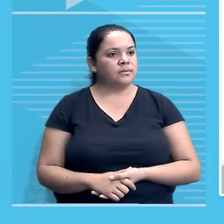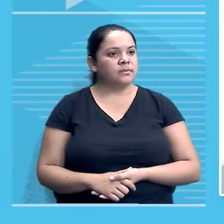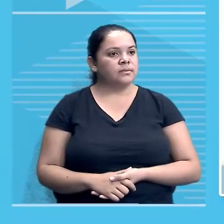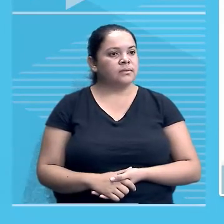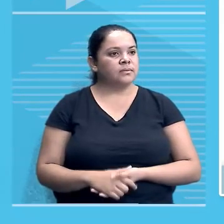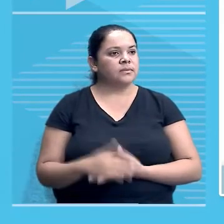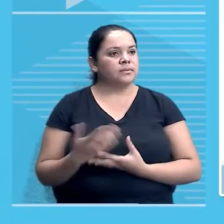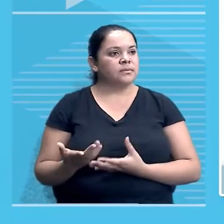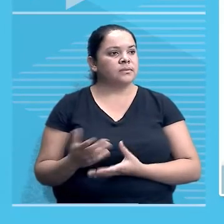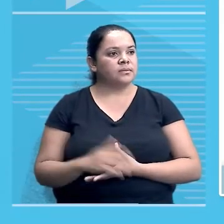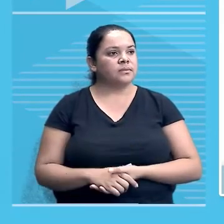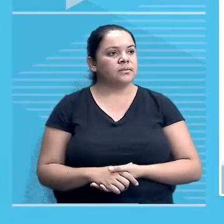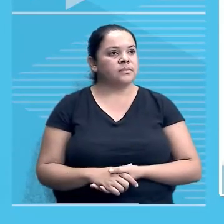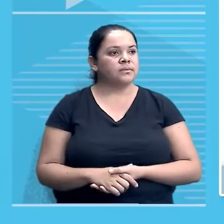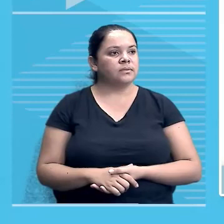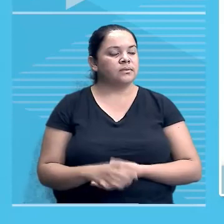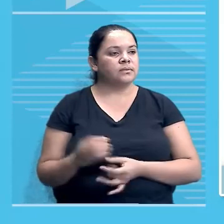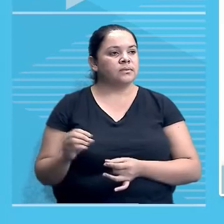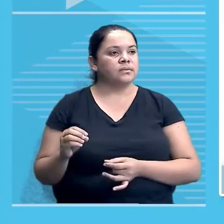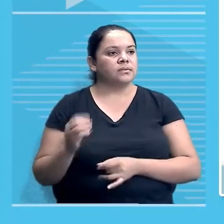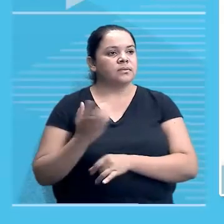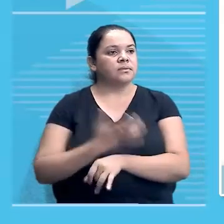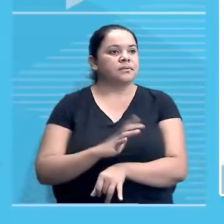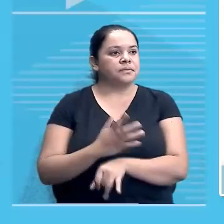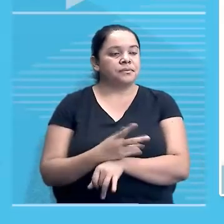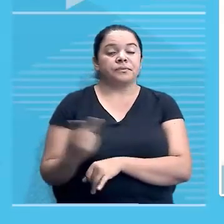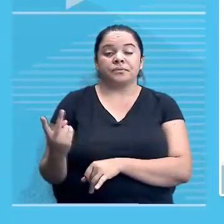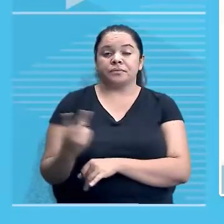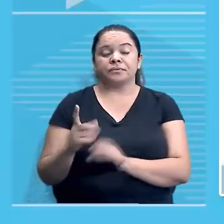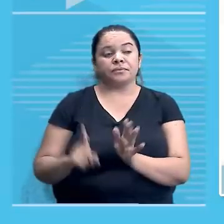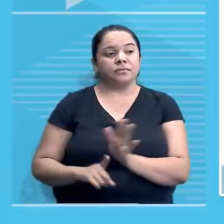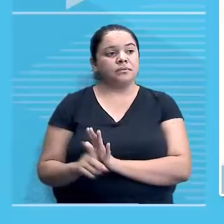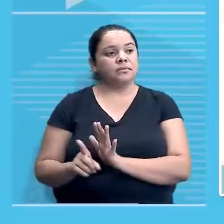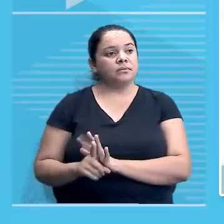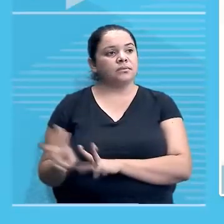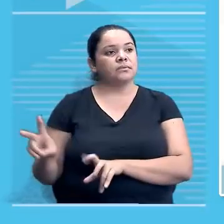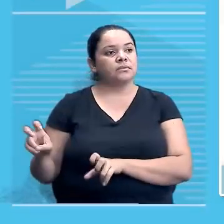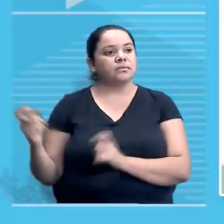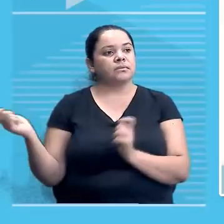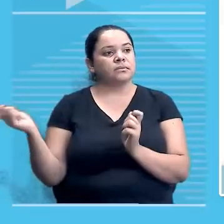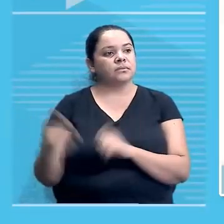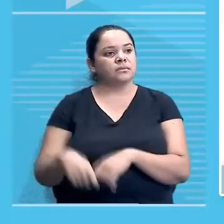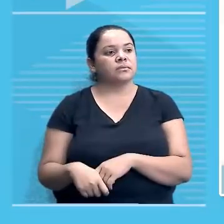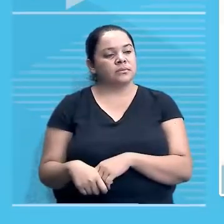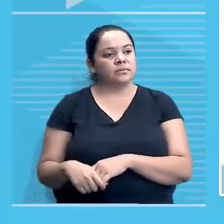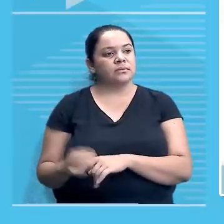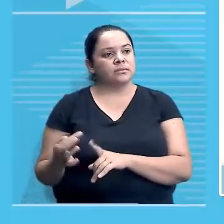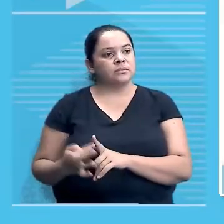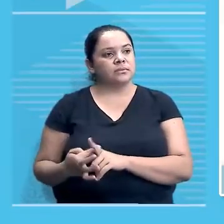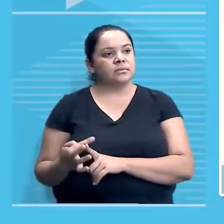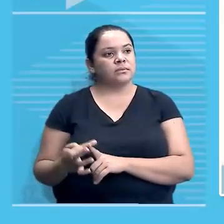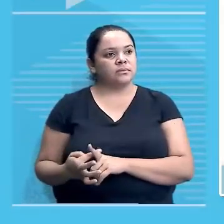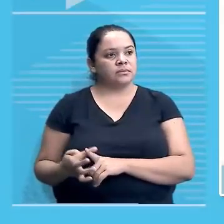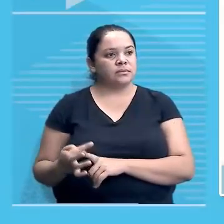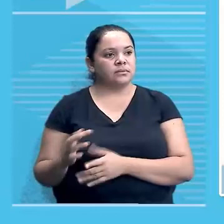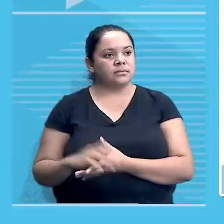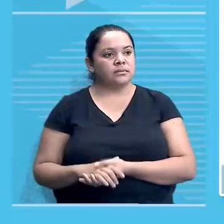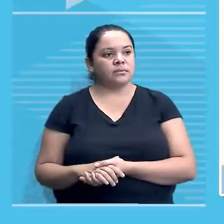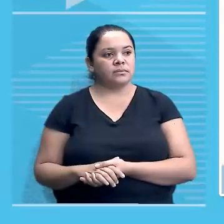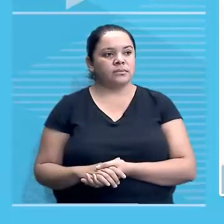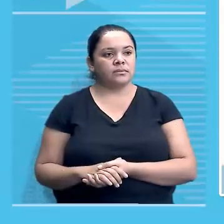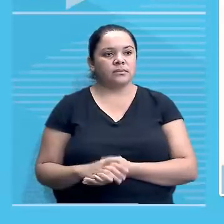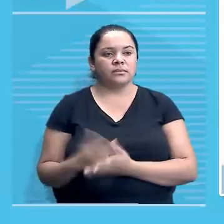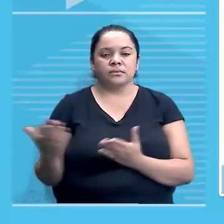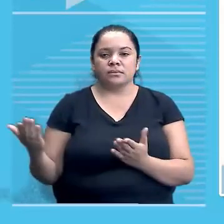Bom, jovens, fizemos já duas questõezinhas sobre capacidade térmica. E aí a gente